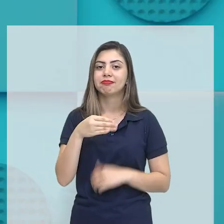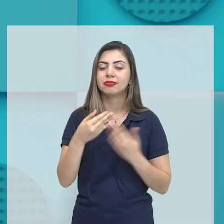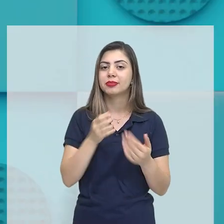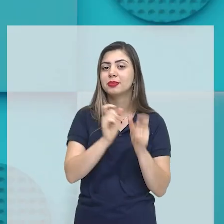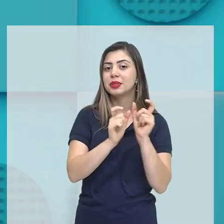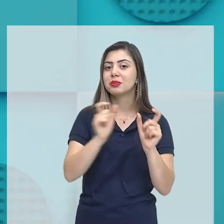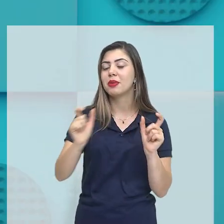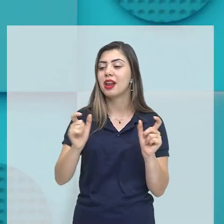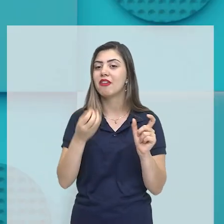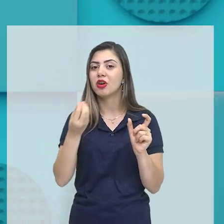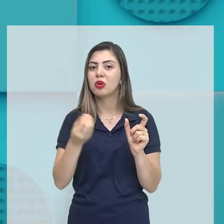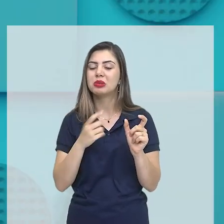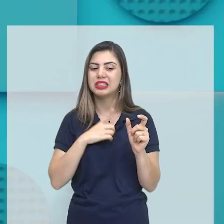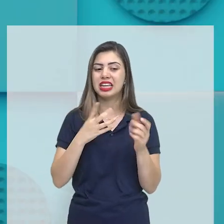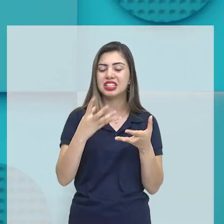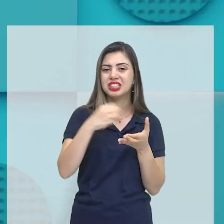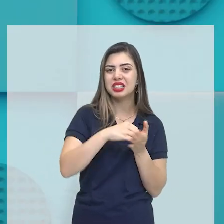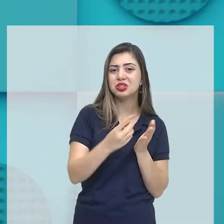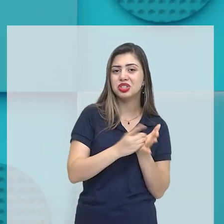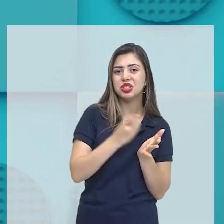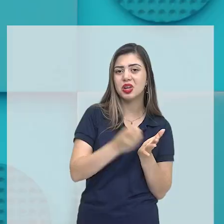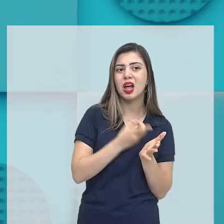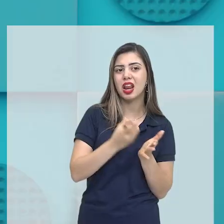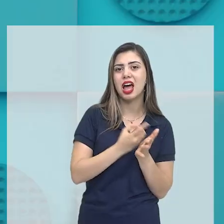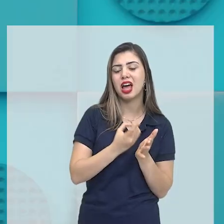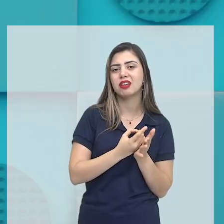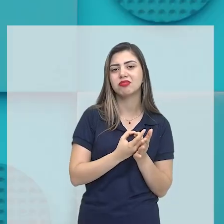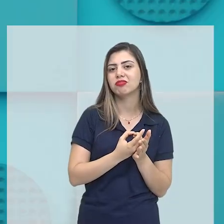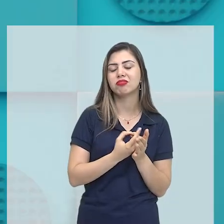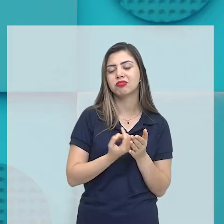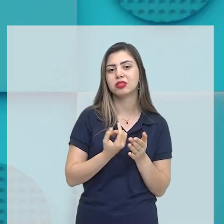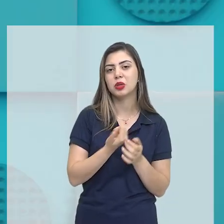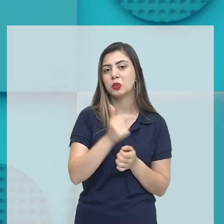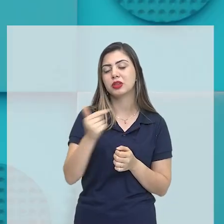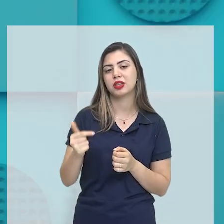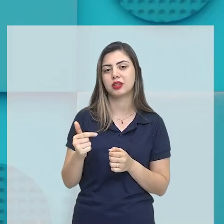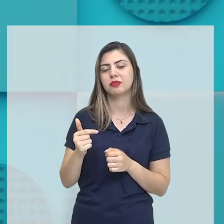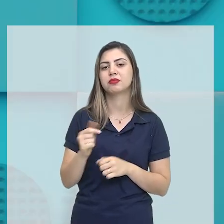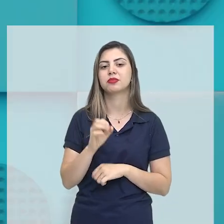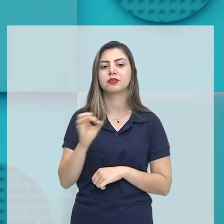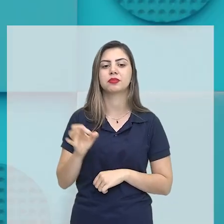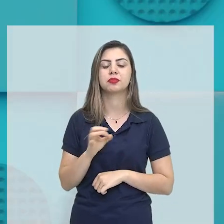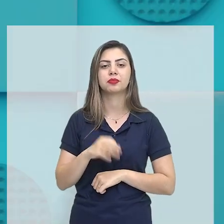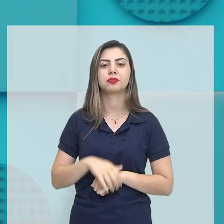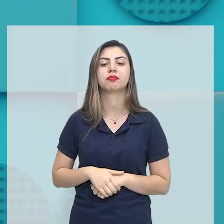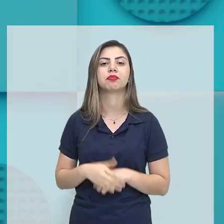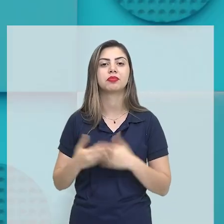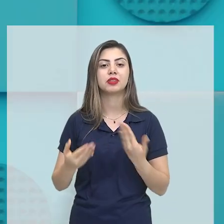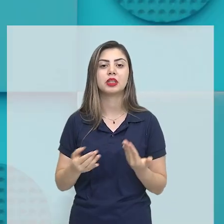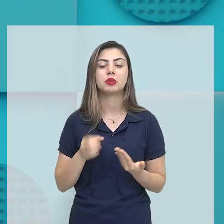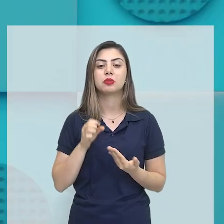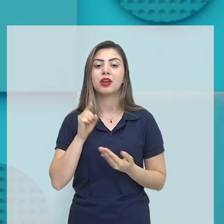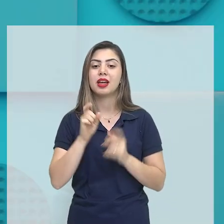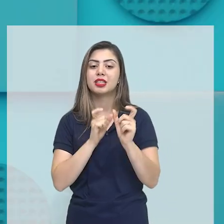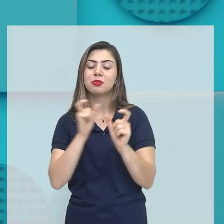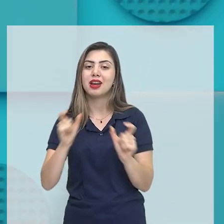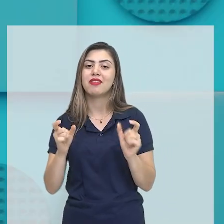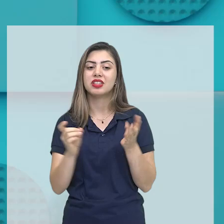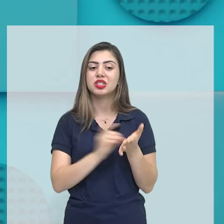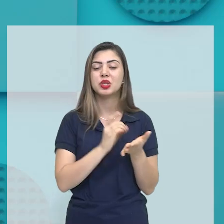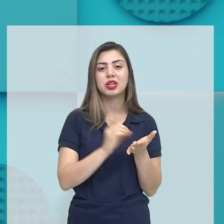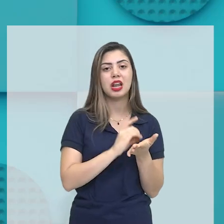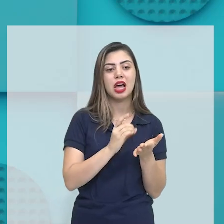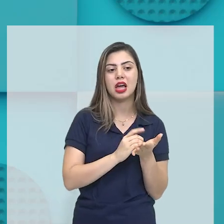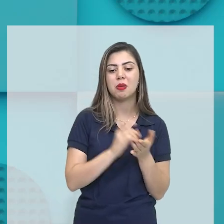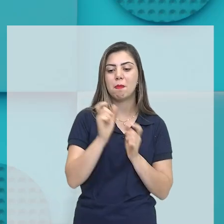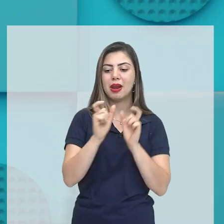não estão registradas no dicionário, por tratar-se de uma transcrição oral. Então, como elas não estão escritas no dicionário,